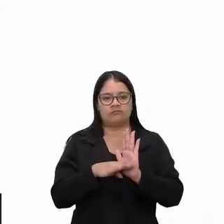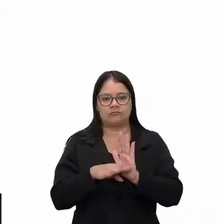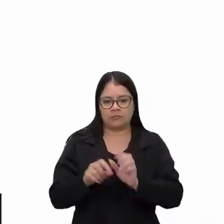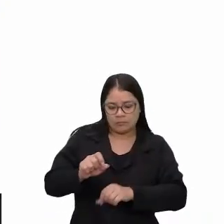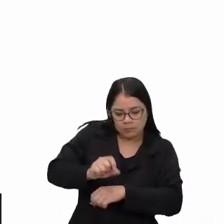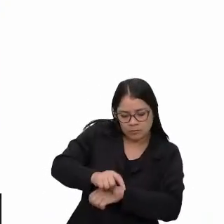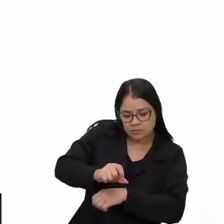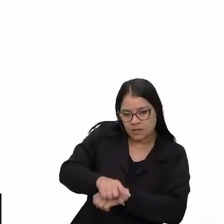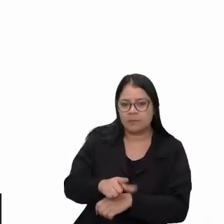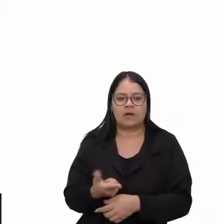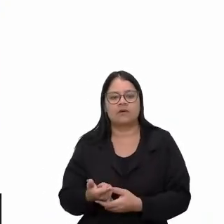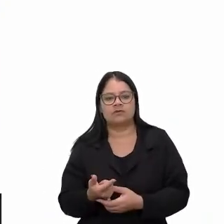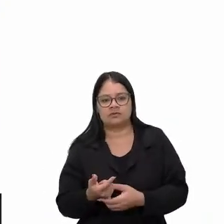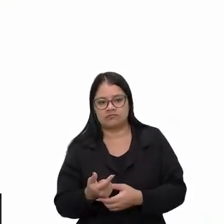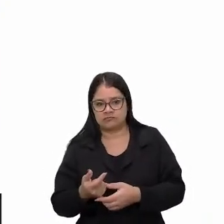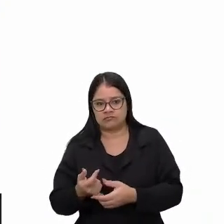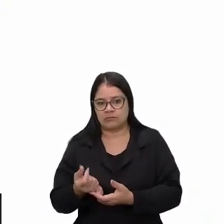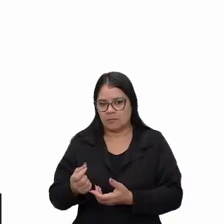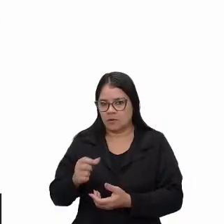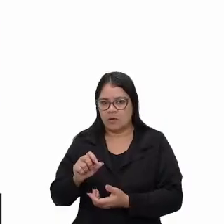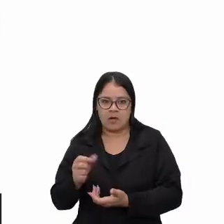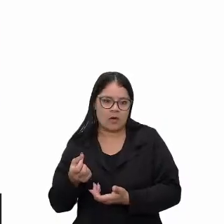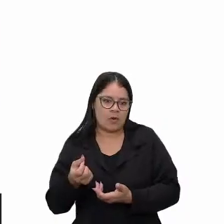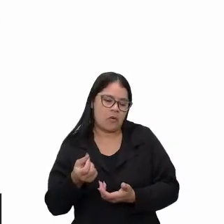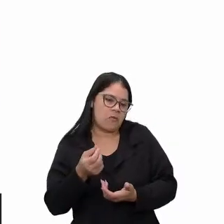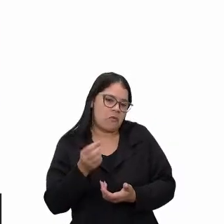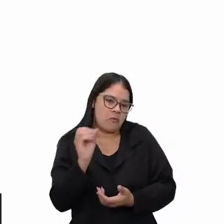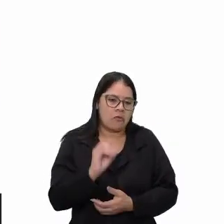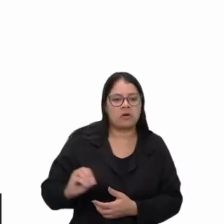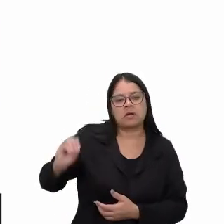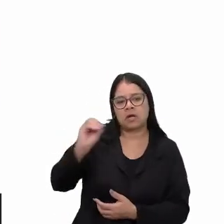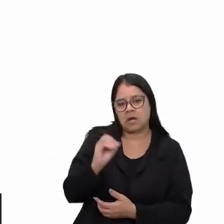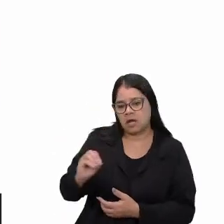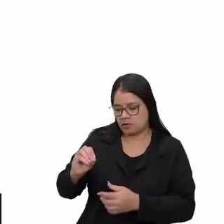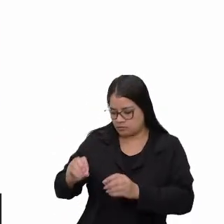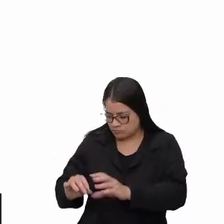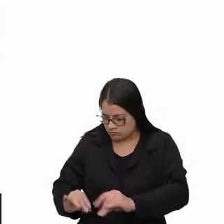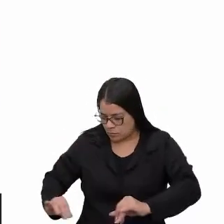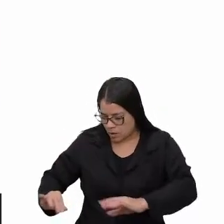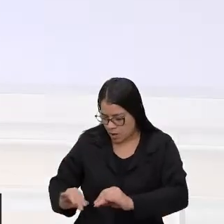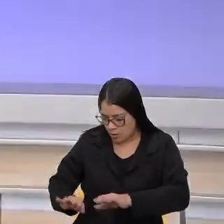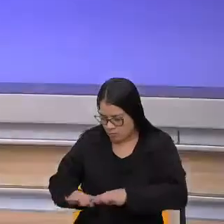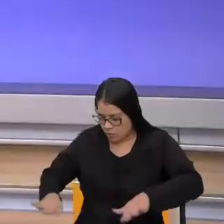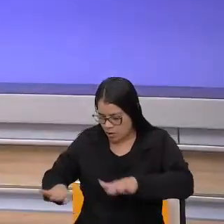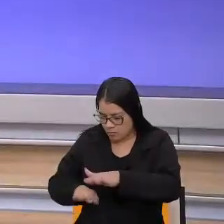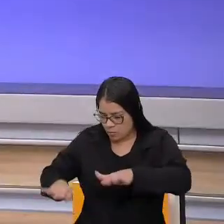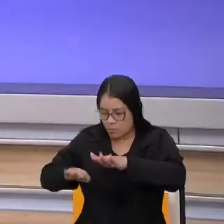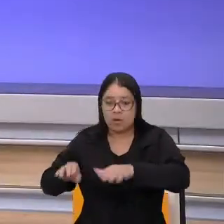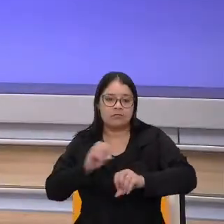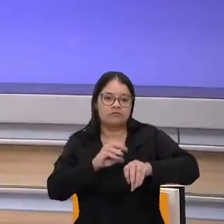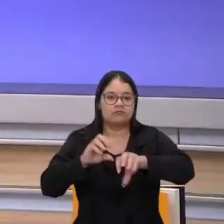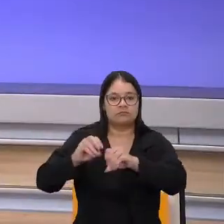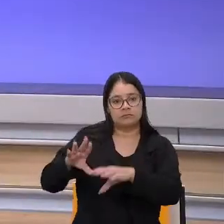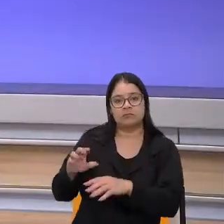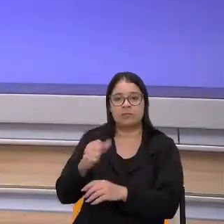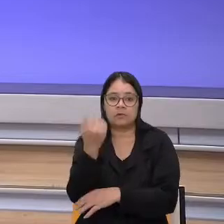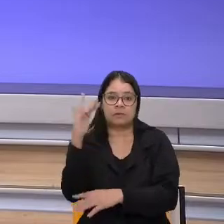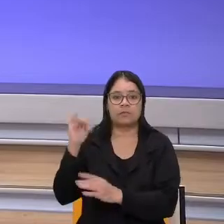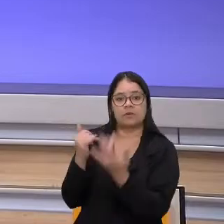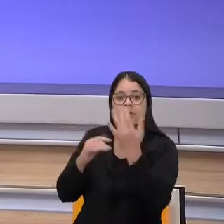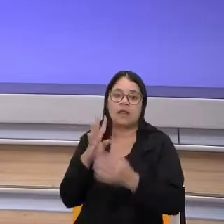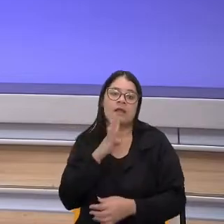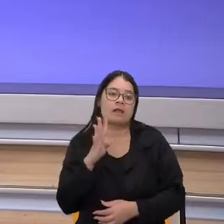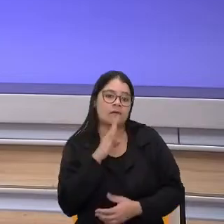sementes, de compostos orgânicos e de uma rica programação de atividades e educação ambiental. Então, é bem bacana, assim, quando